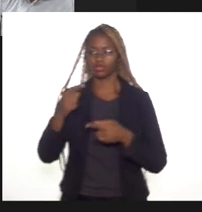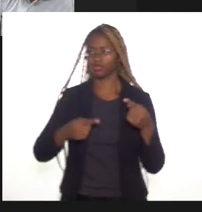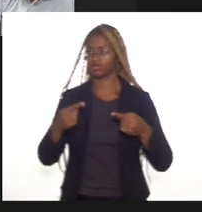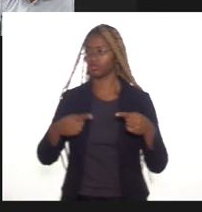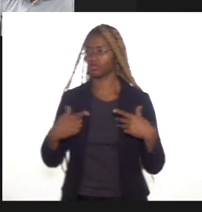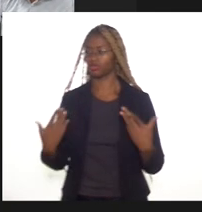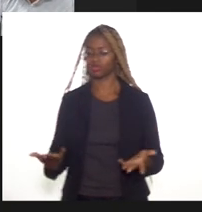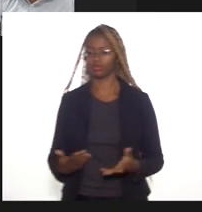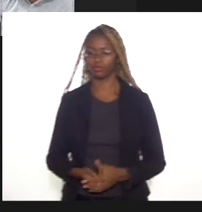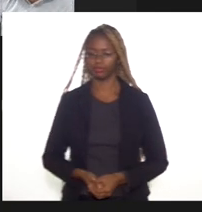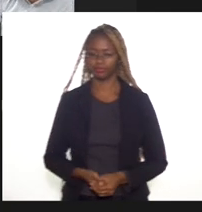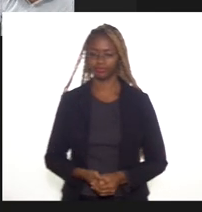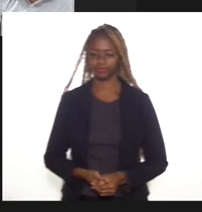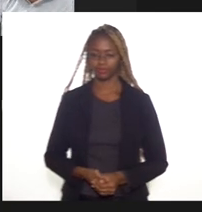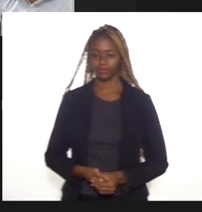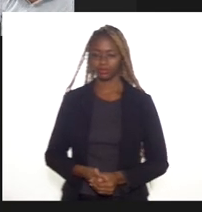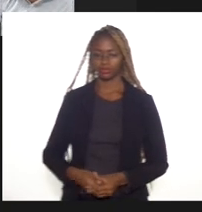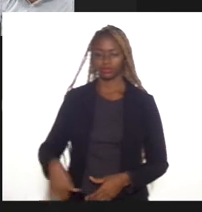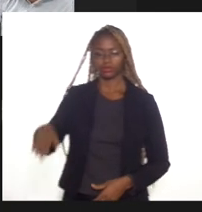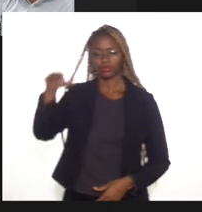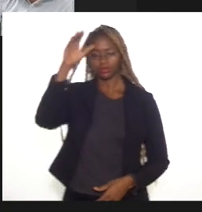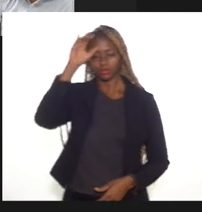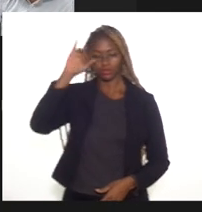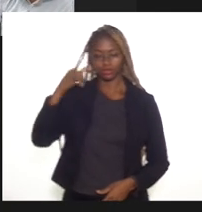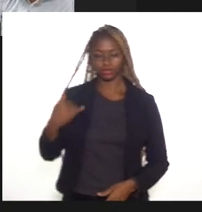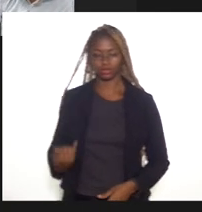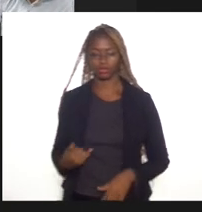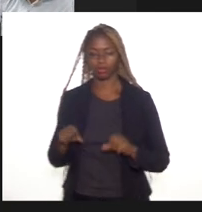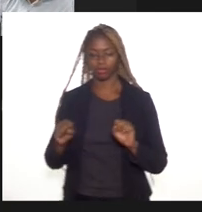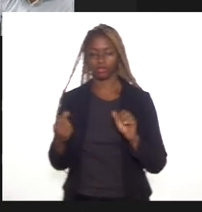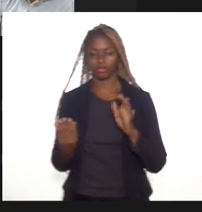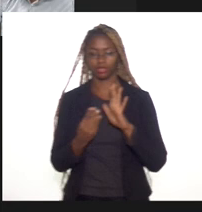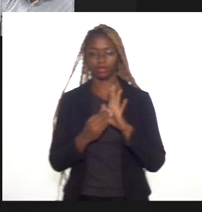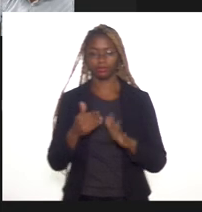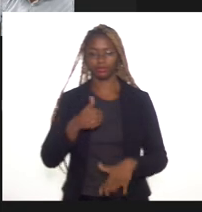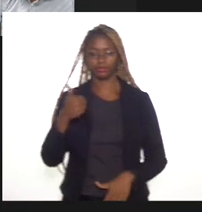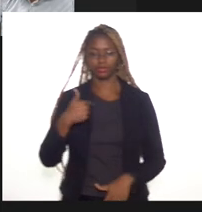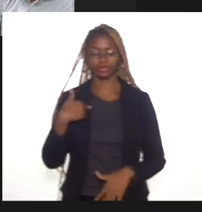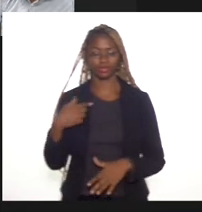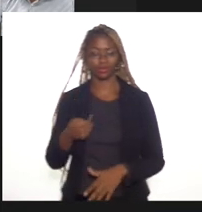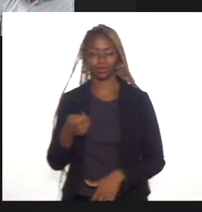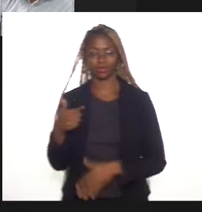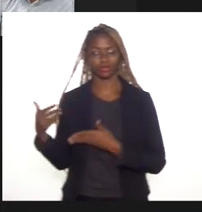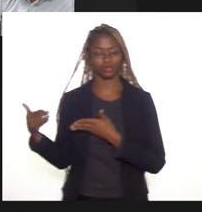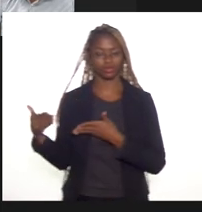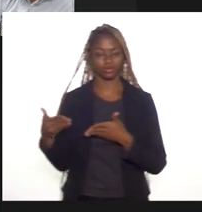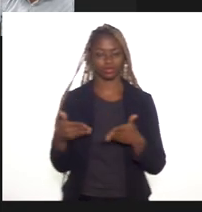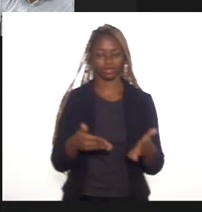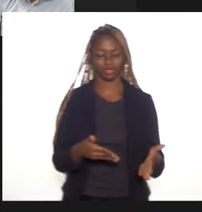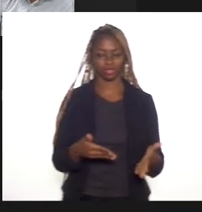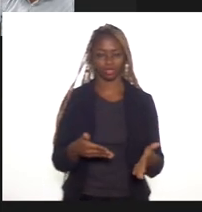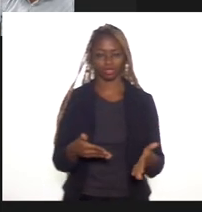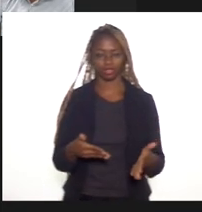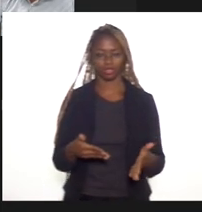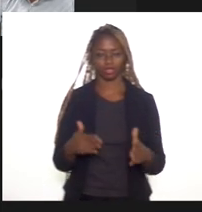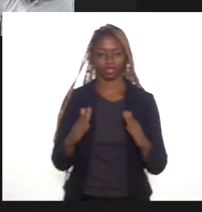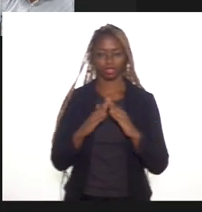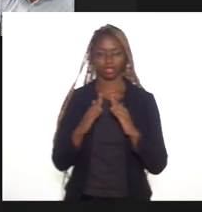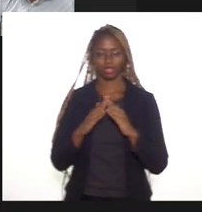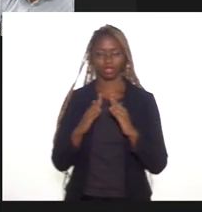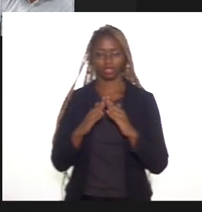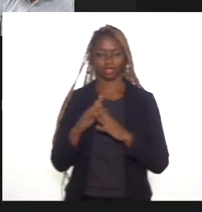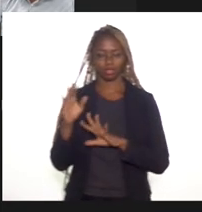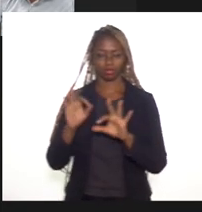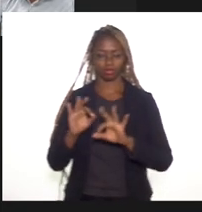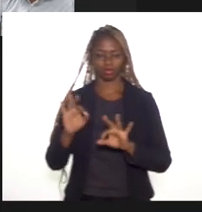Tiazú, pode botar aí o primeiro? Eu estou chegando aqui em casa e eu vou me